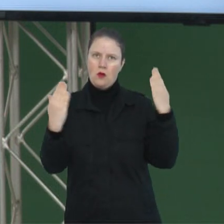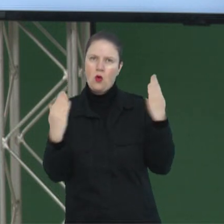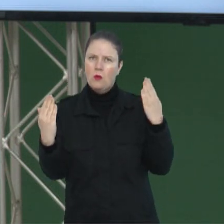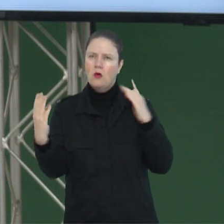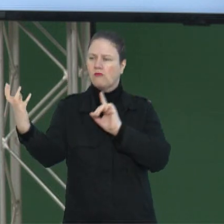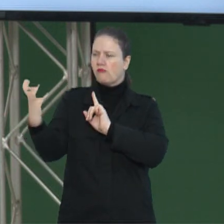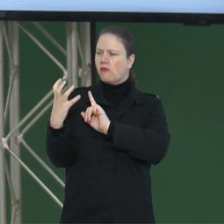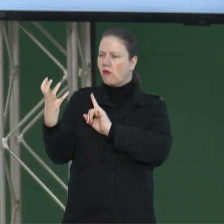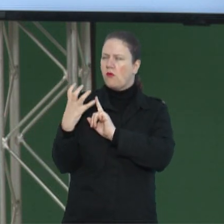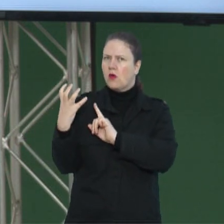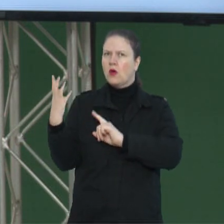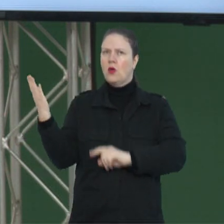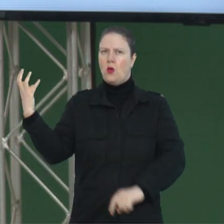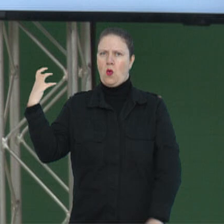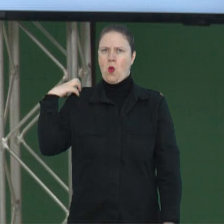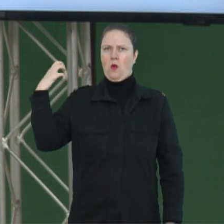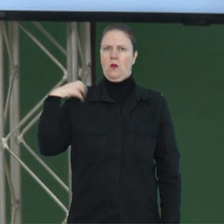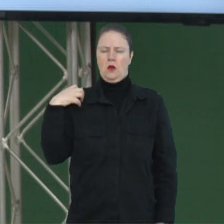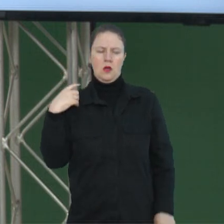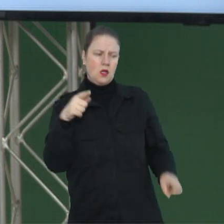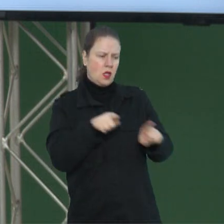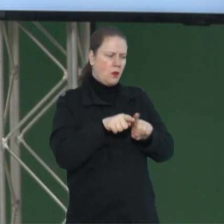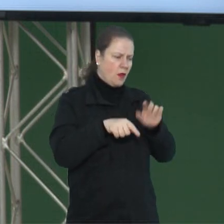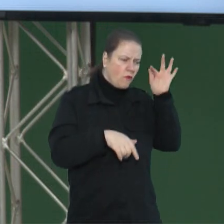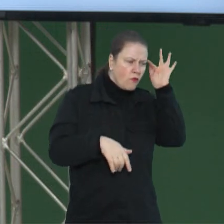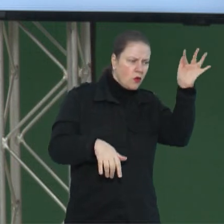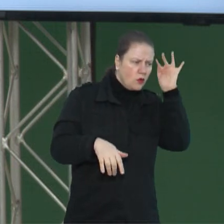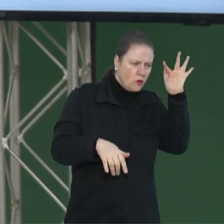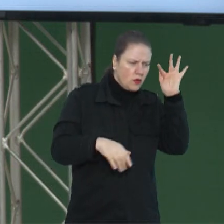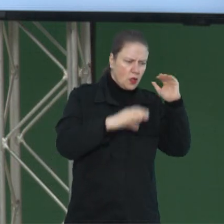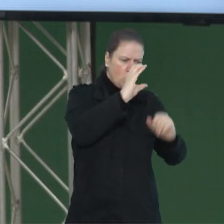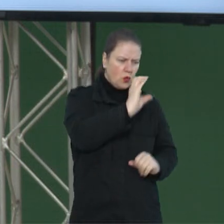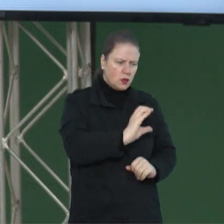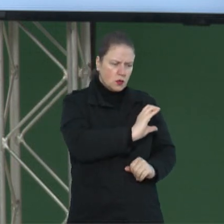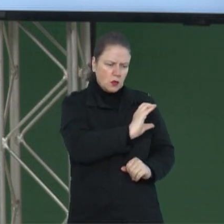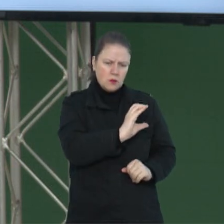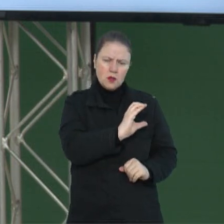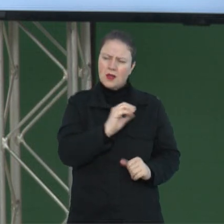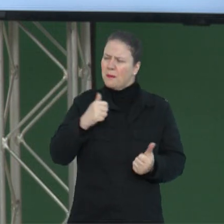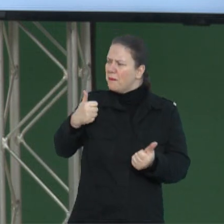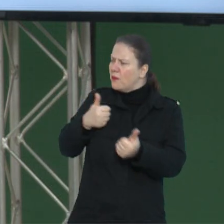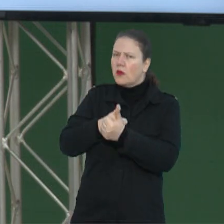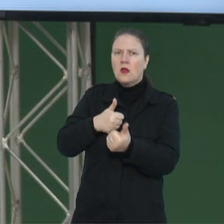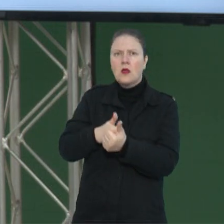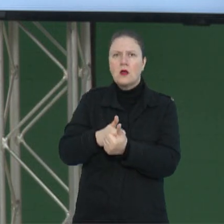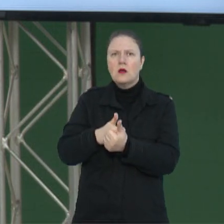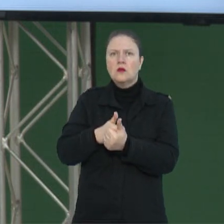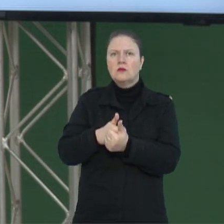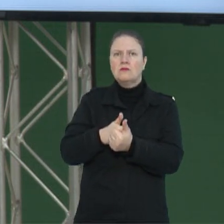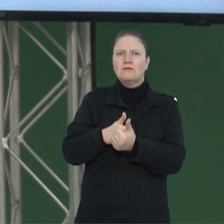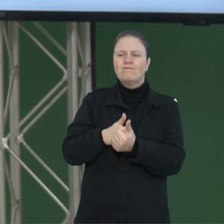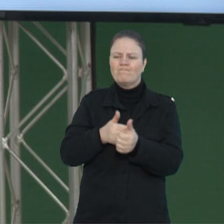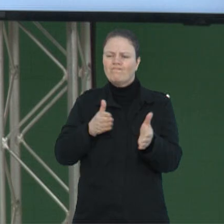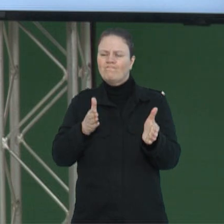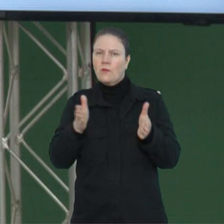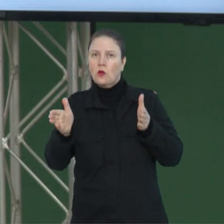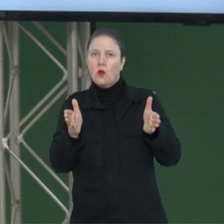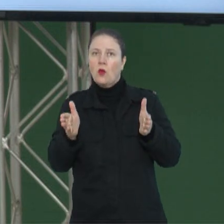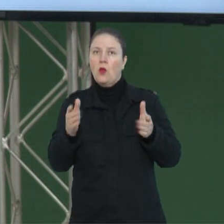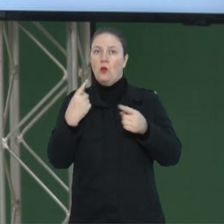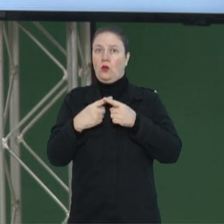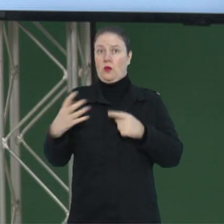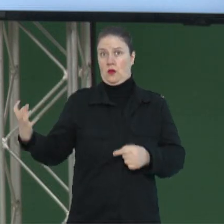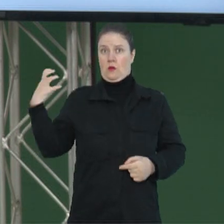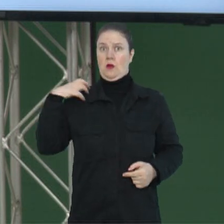do cristianismo e vai dizer, cara, mas são bem próximos, né? Por quê? Lá em Platão nós tínhamos já a ideia de que o corpo é o cárcere da alma.